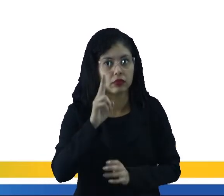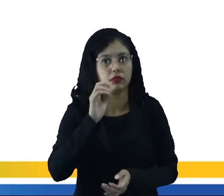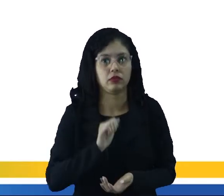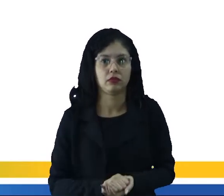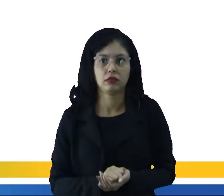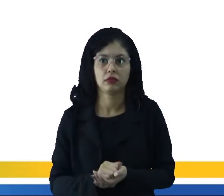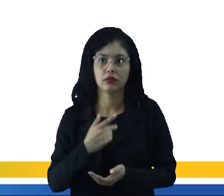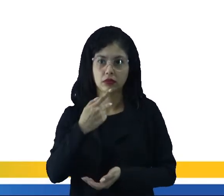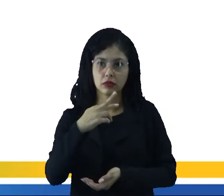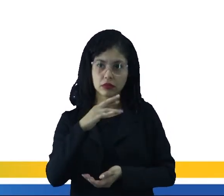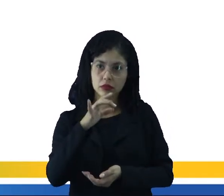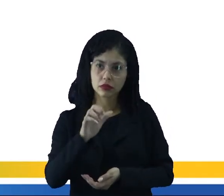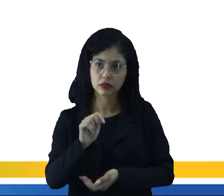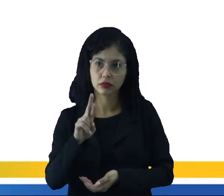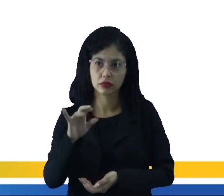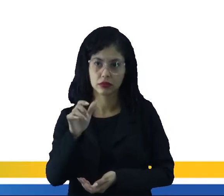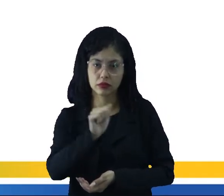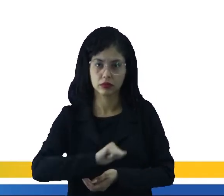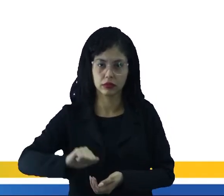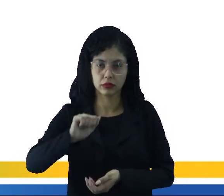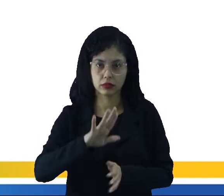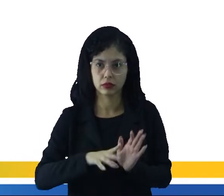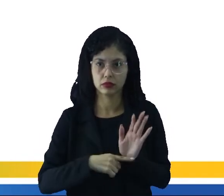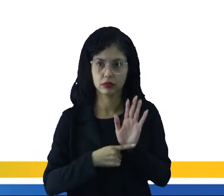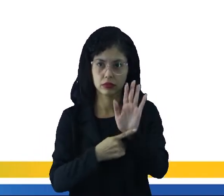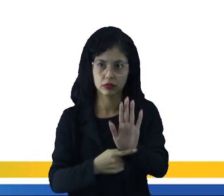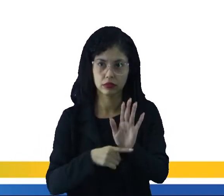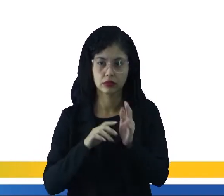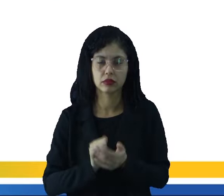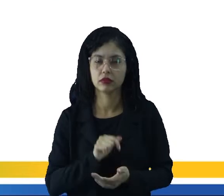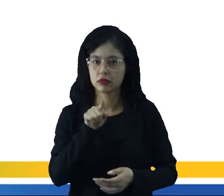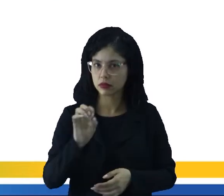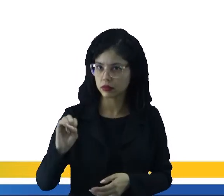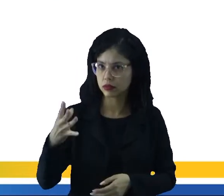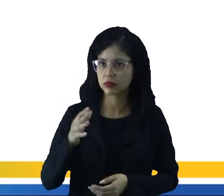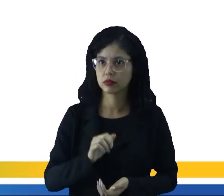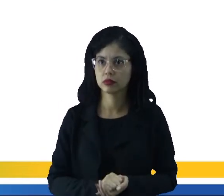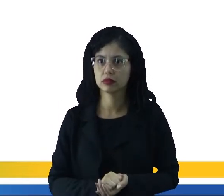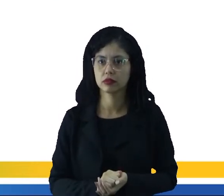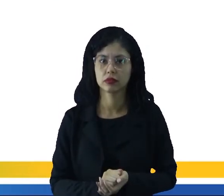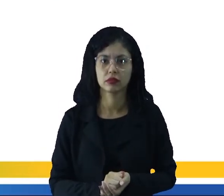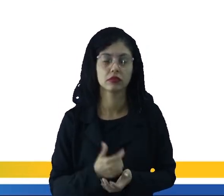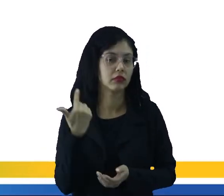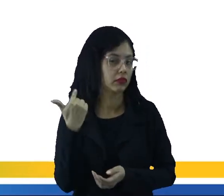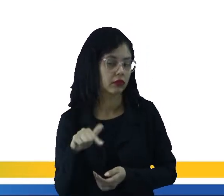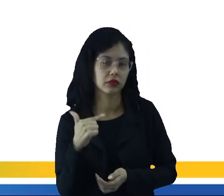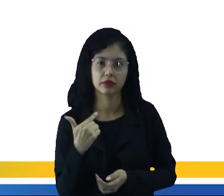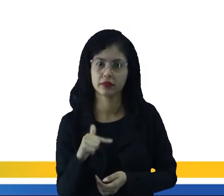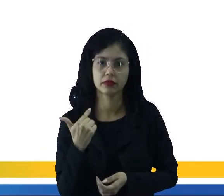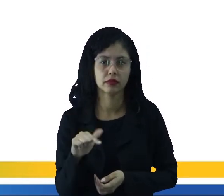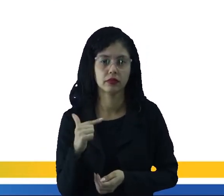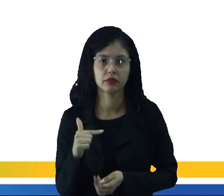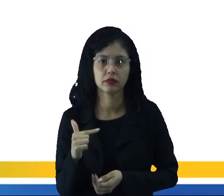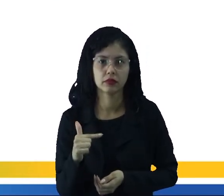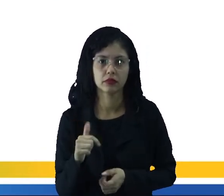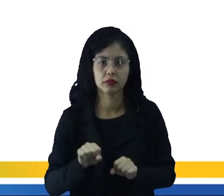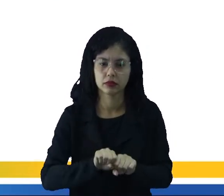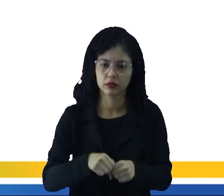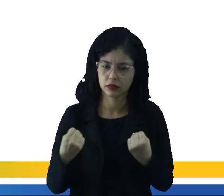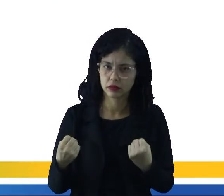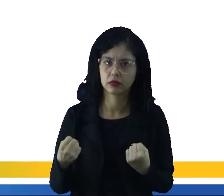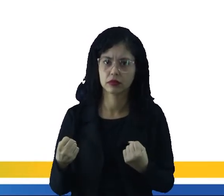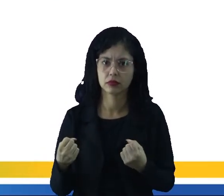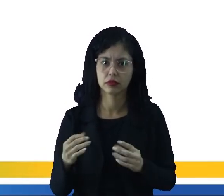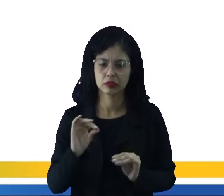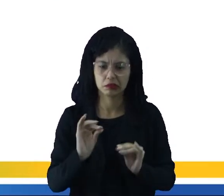a proporção das áreas representadas, ou seja, nesse caso, essa de Petter não vai ocorrer distorção da área,